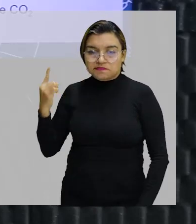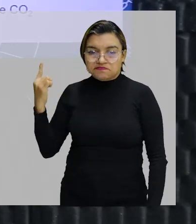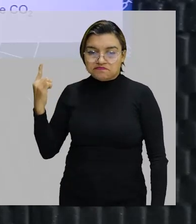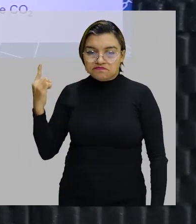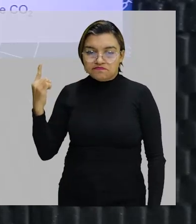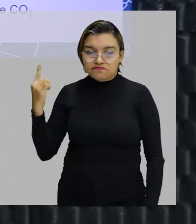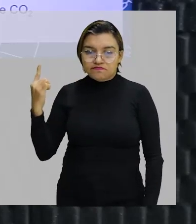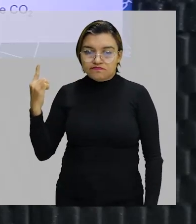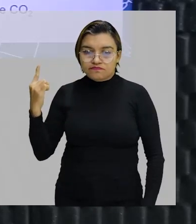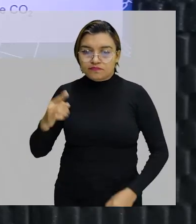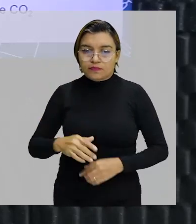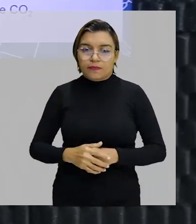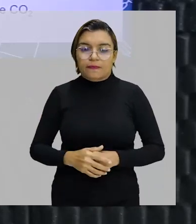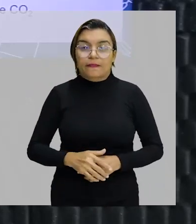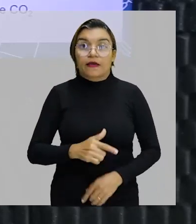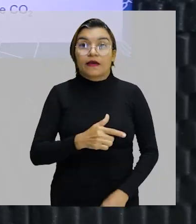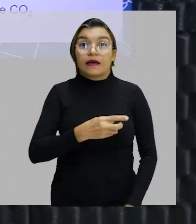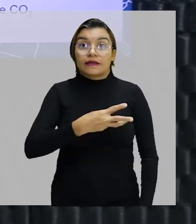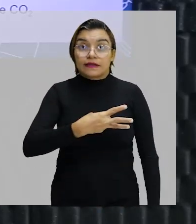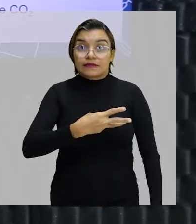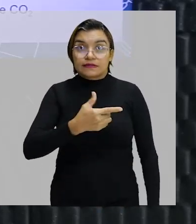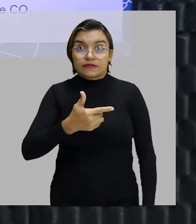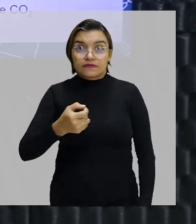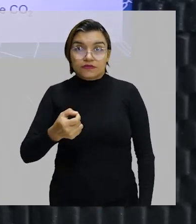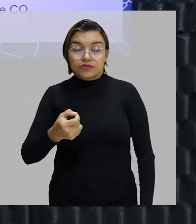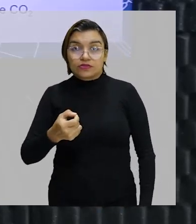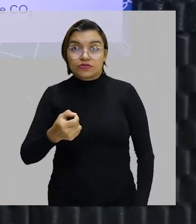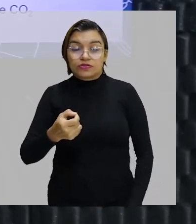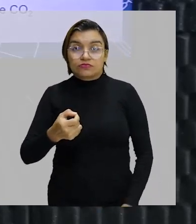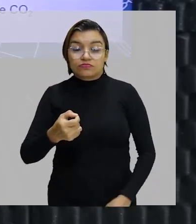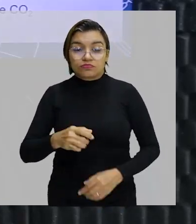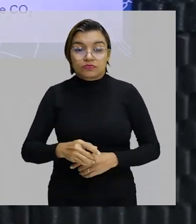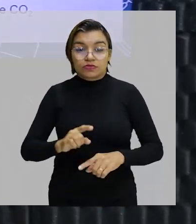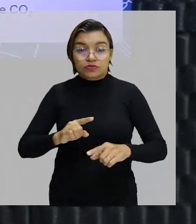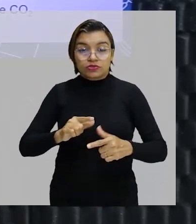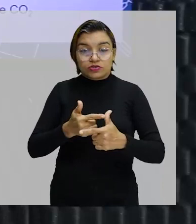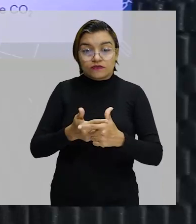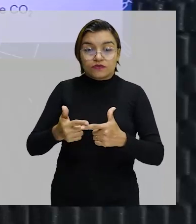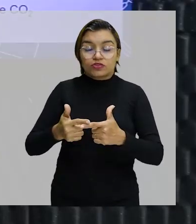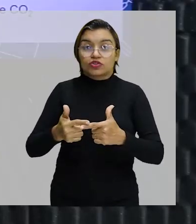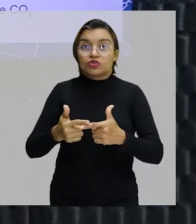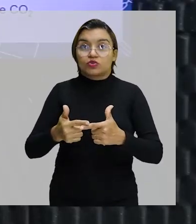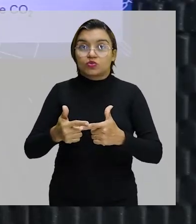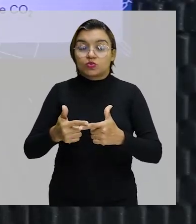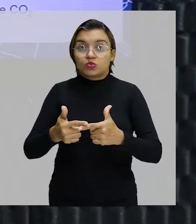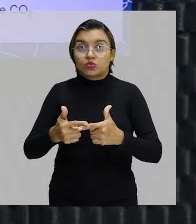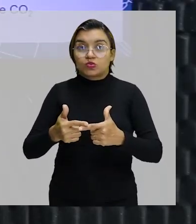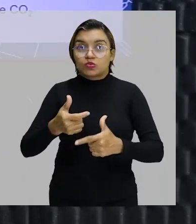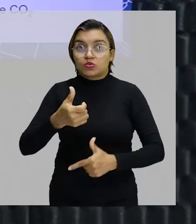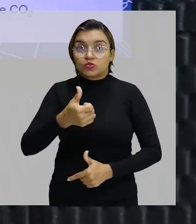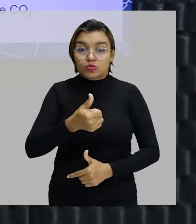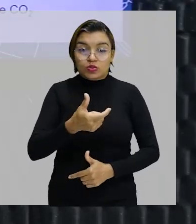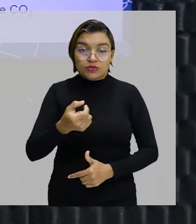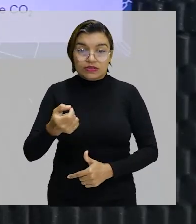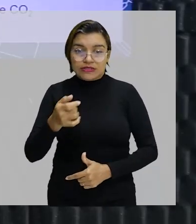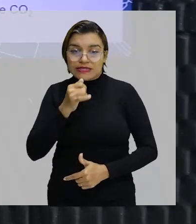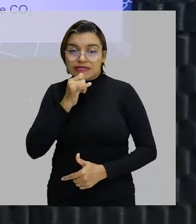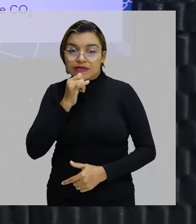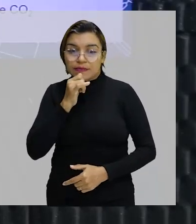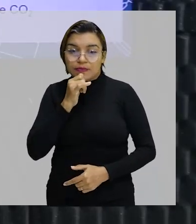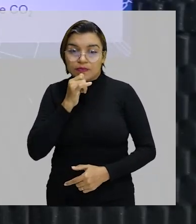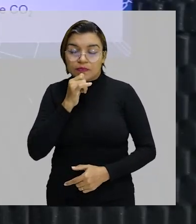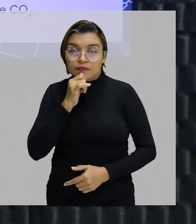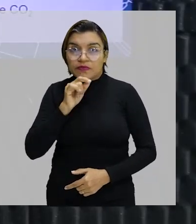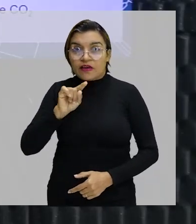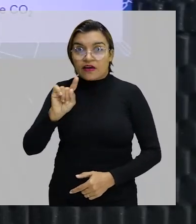logo 320 por 100. E nesse tipo de cálculo, basta deslocar a vírgula, que está bem aqui,